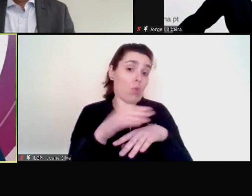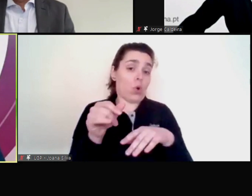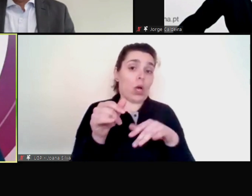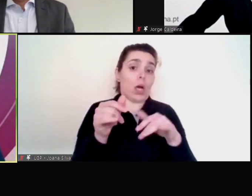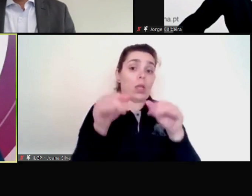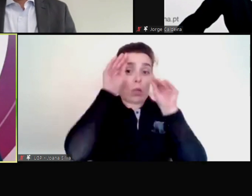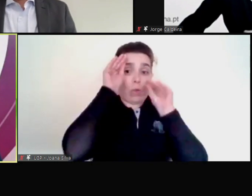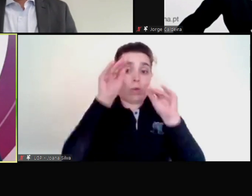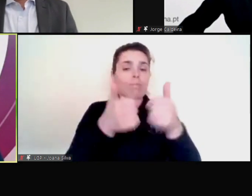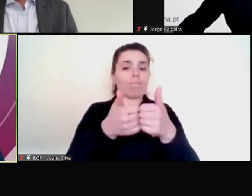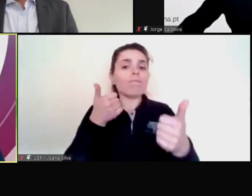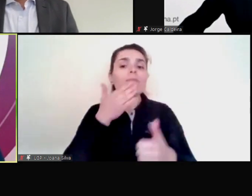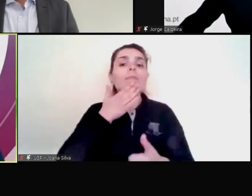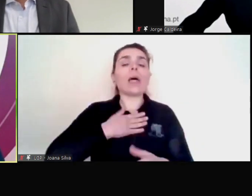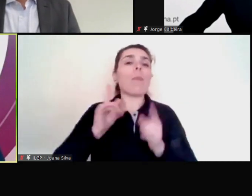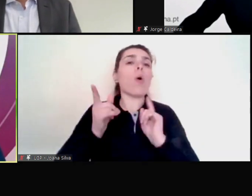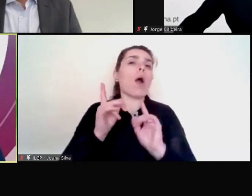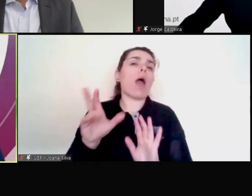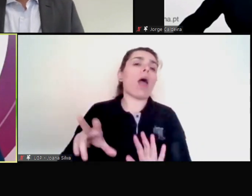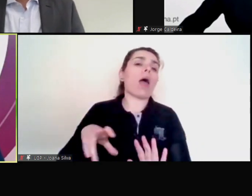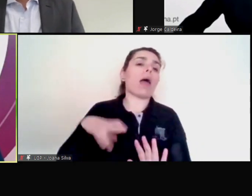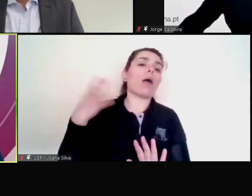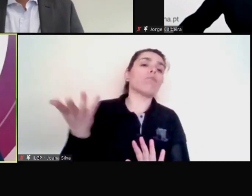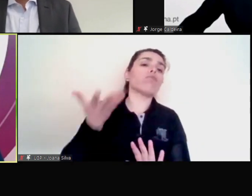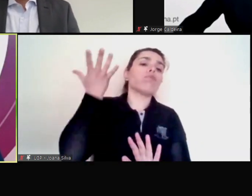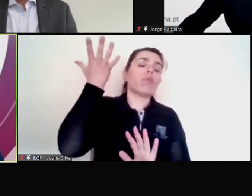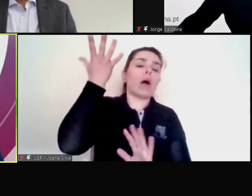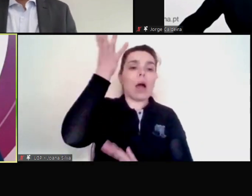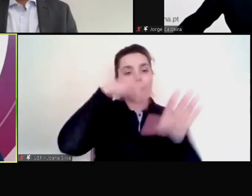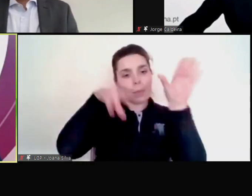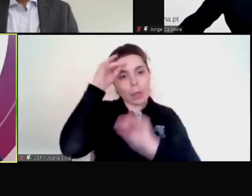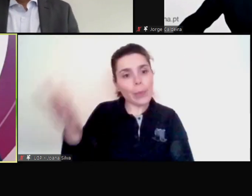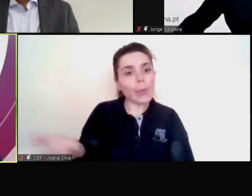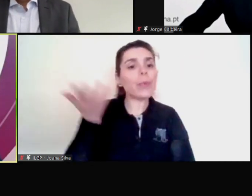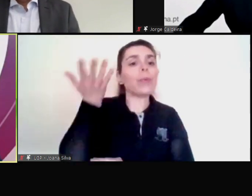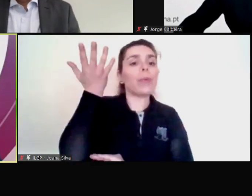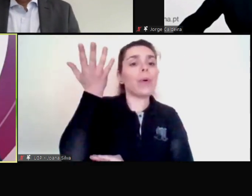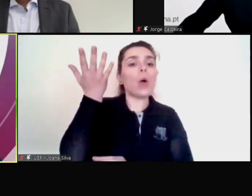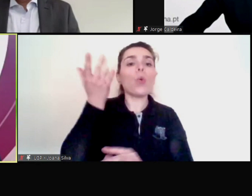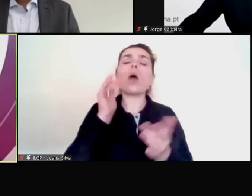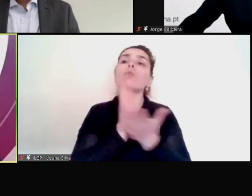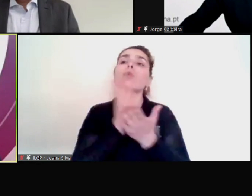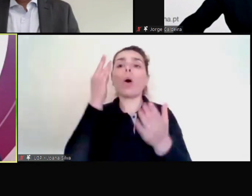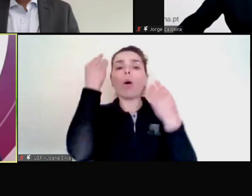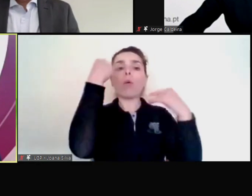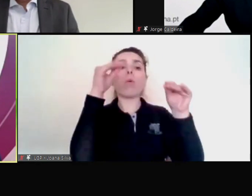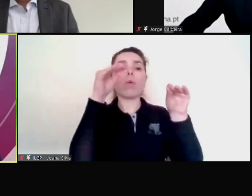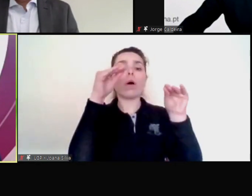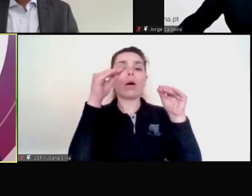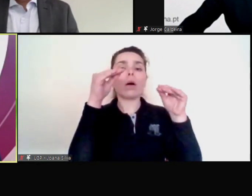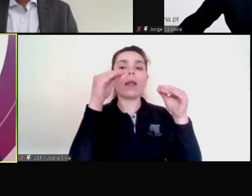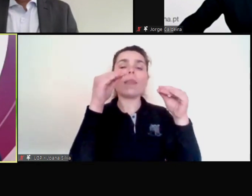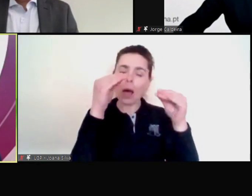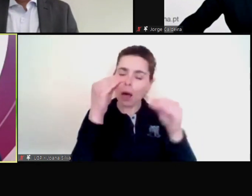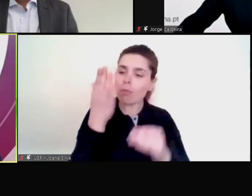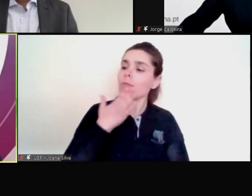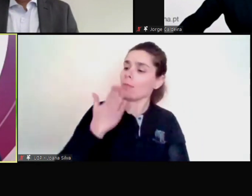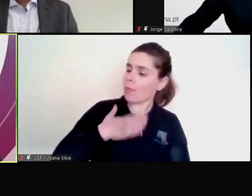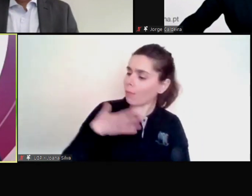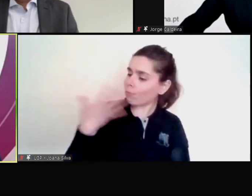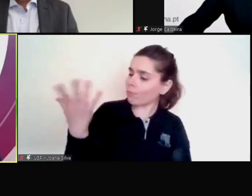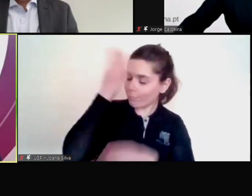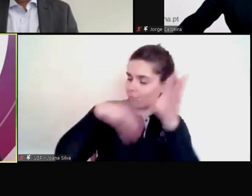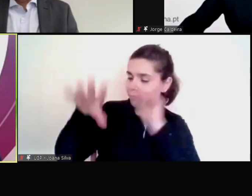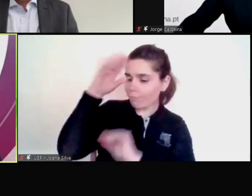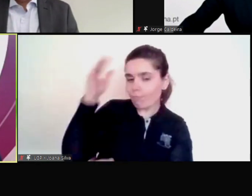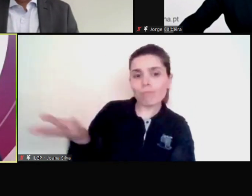permite enriquecer a aprendizagem. Não permite só distribuir ou mediar a distância, permite enriquecer a aprendizagem e nós